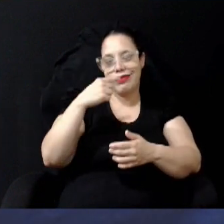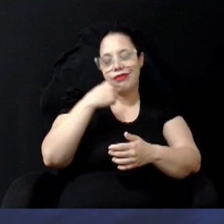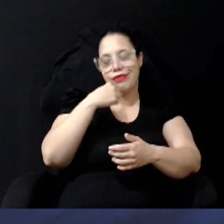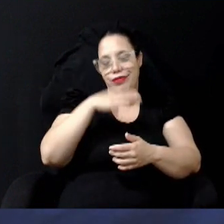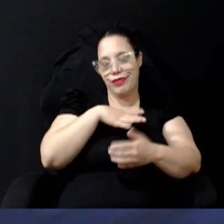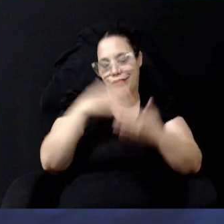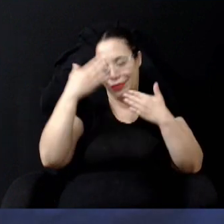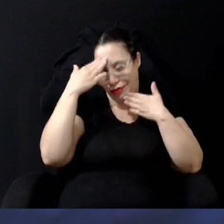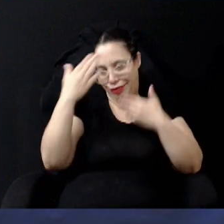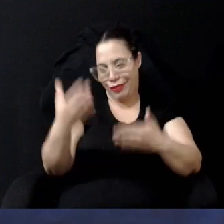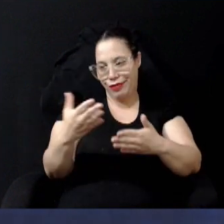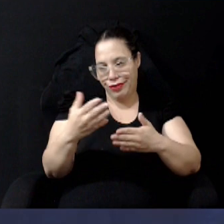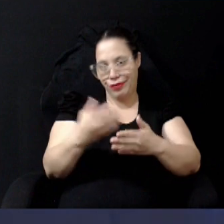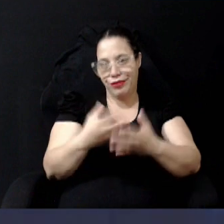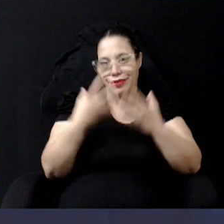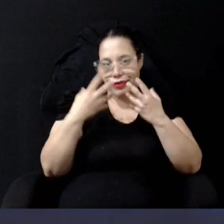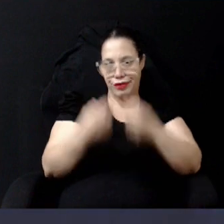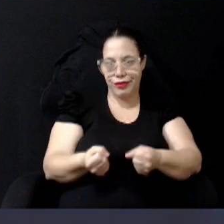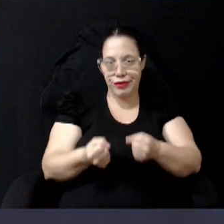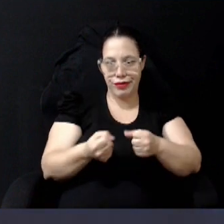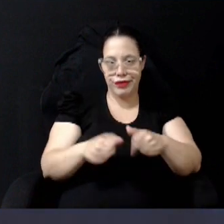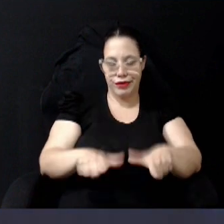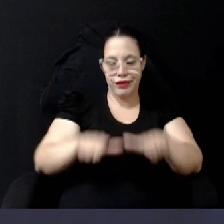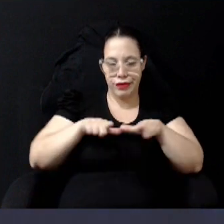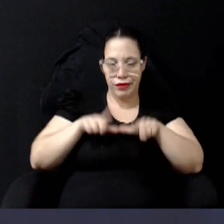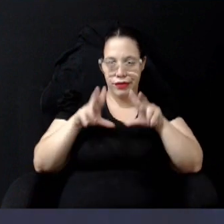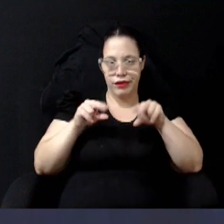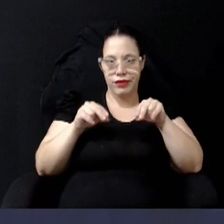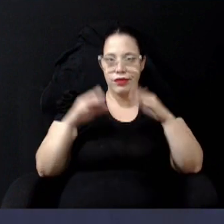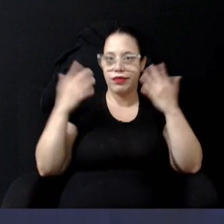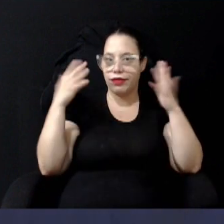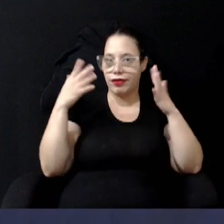obrigado, receba esse nosso título.